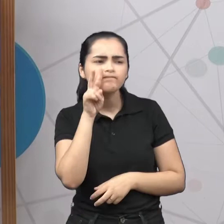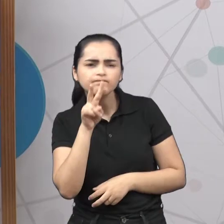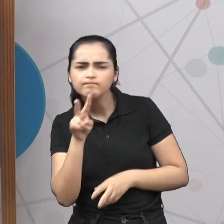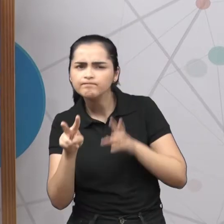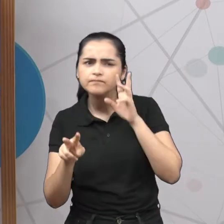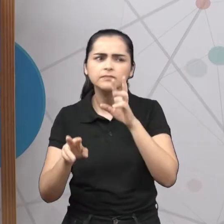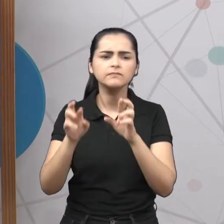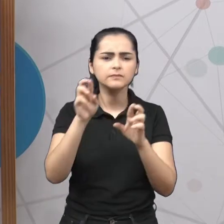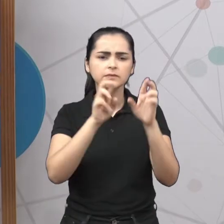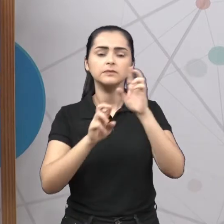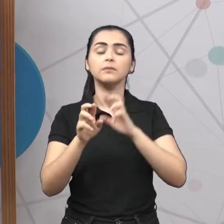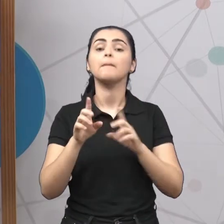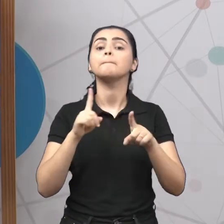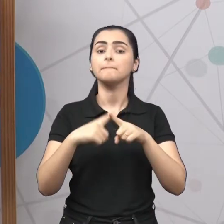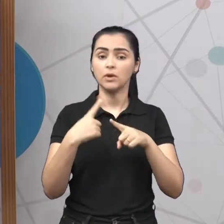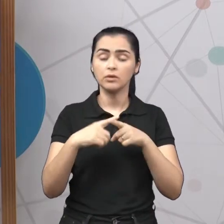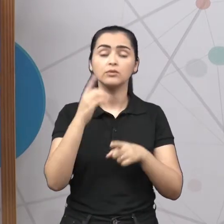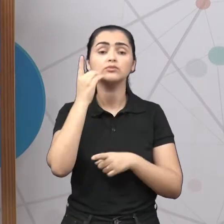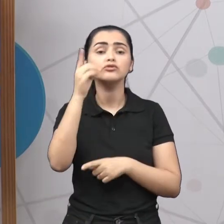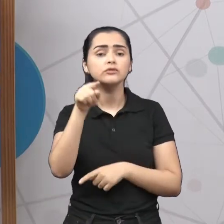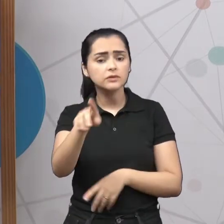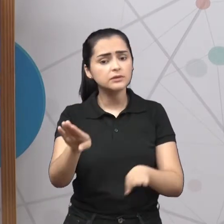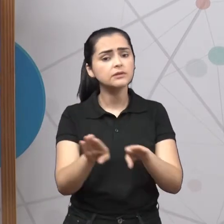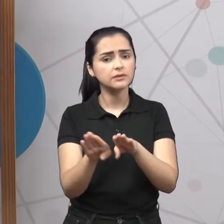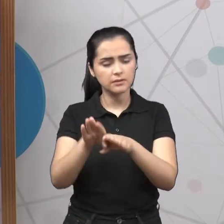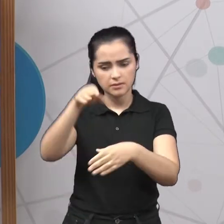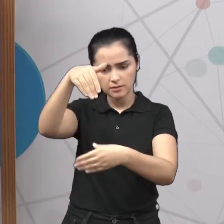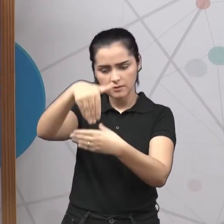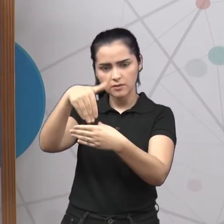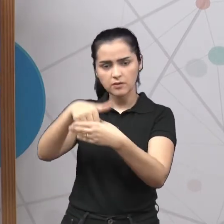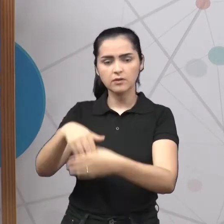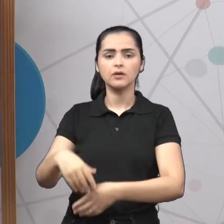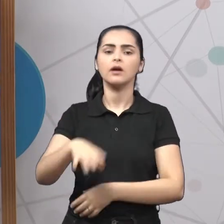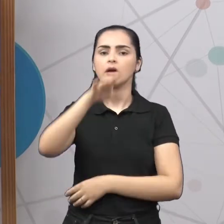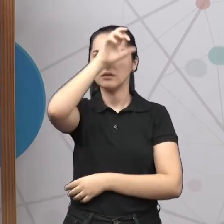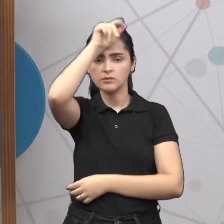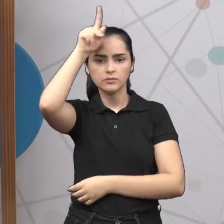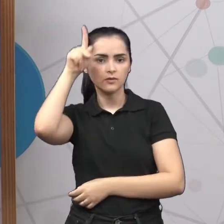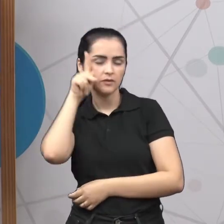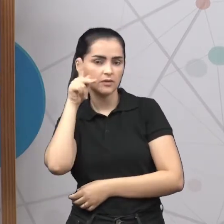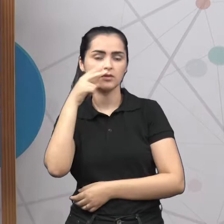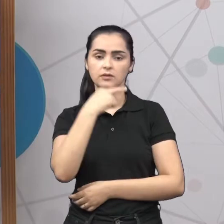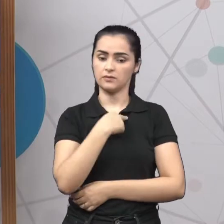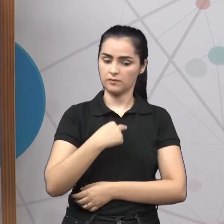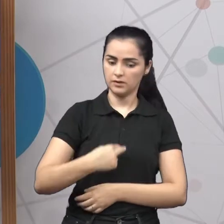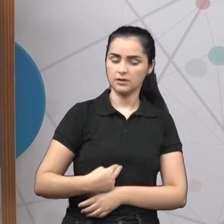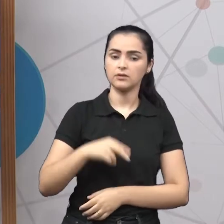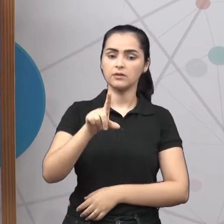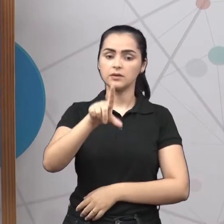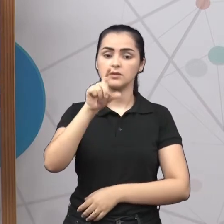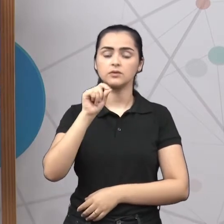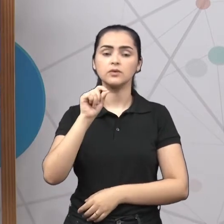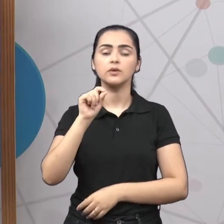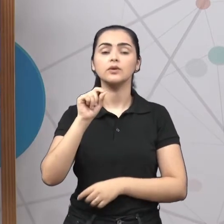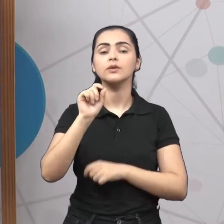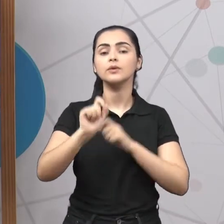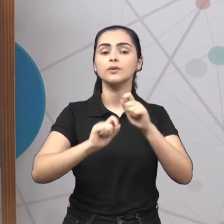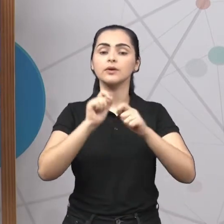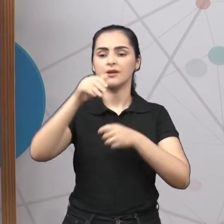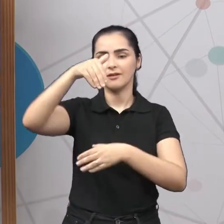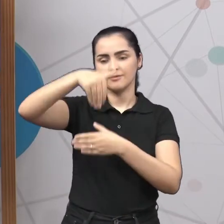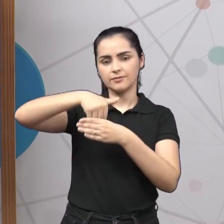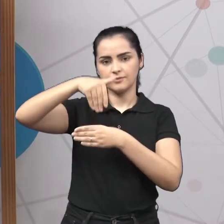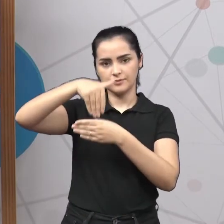e já ir observando, porque um dia você também vai votar. Então os prefeitos, os próprios vereadores são escolhidos através de um